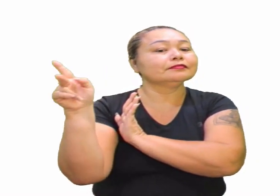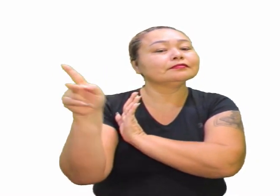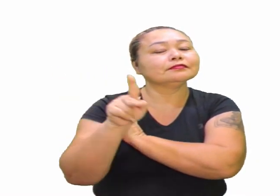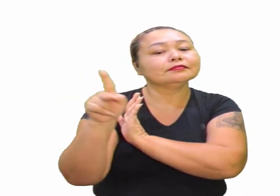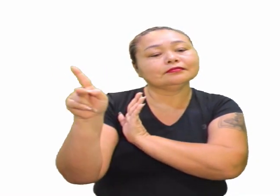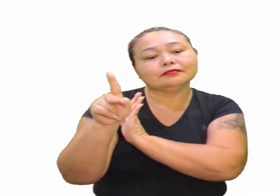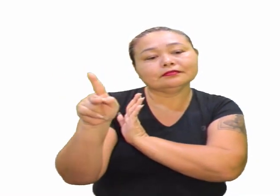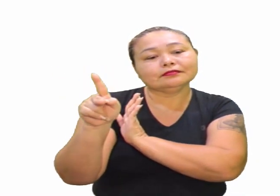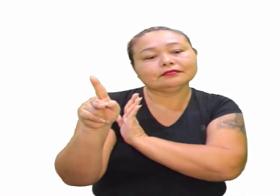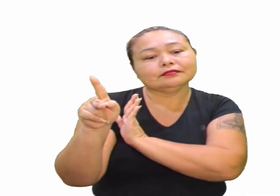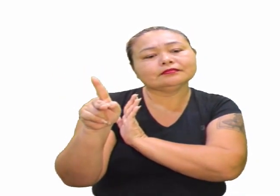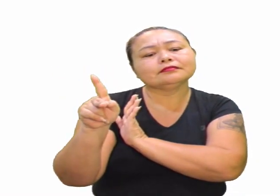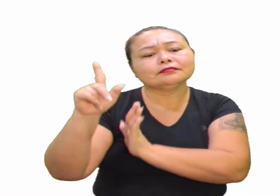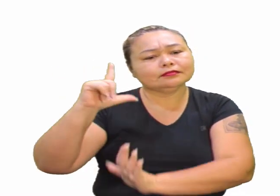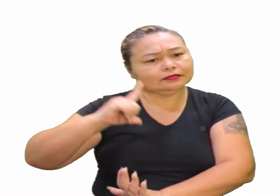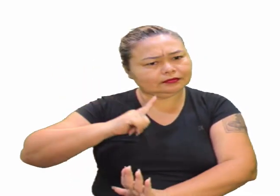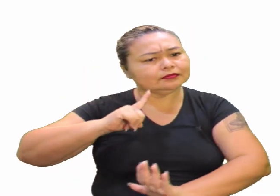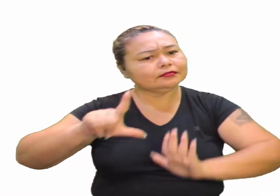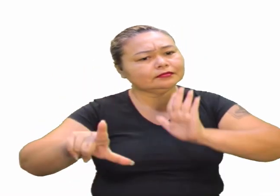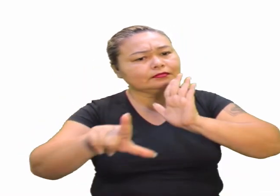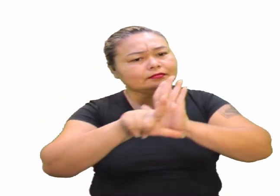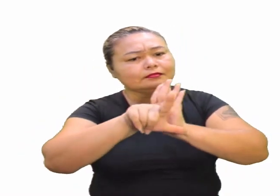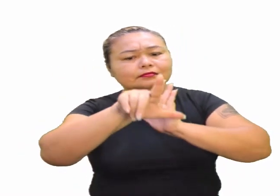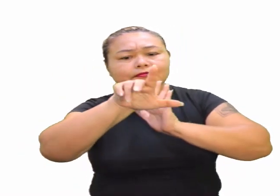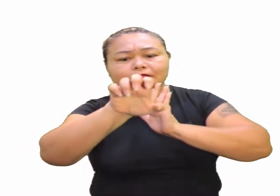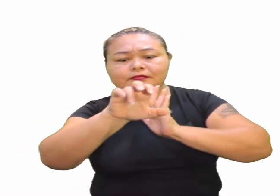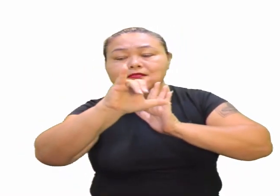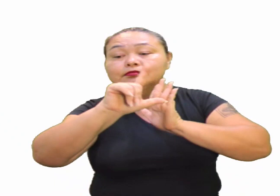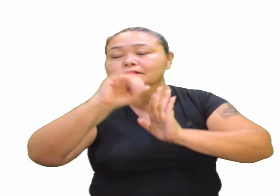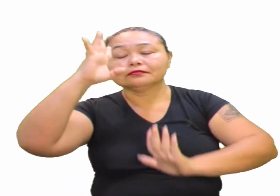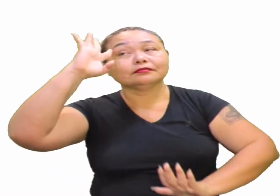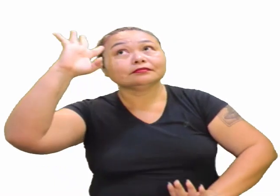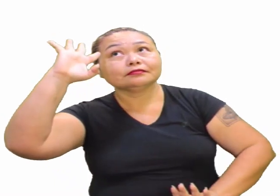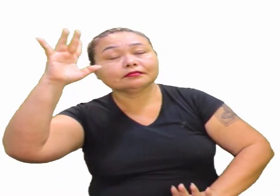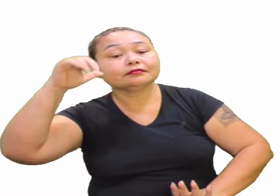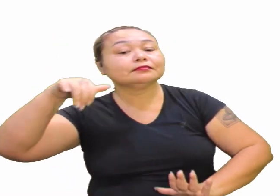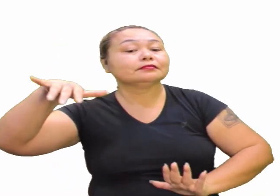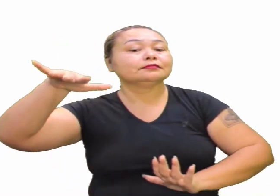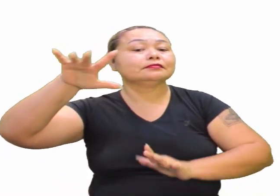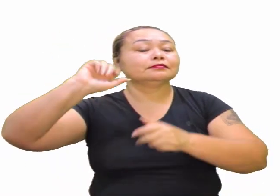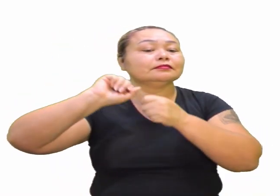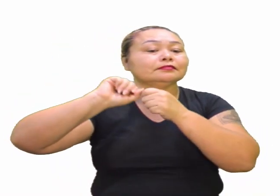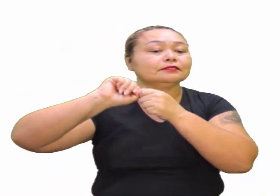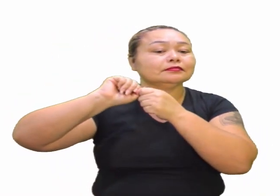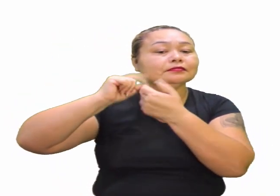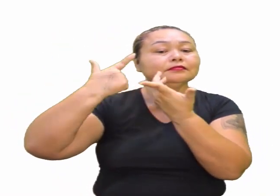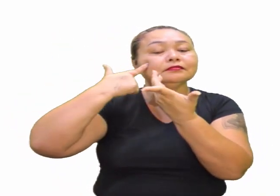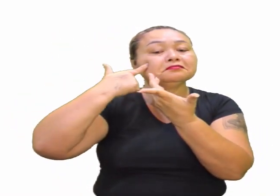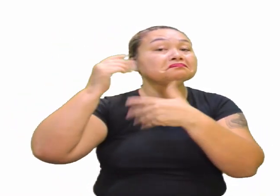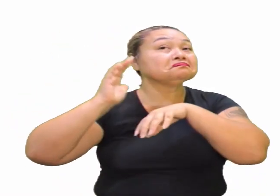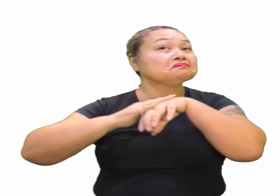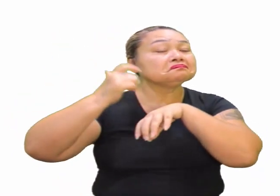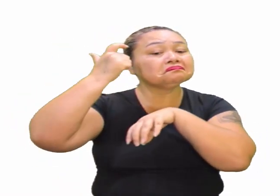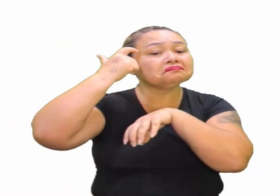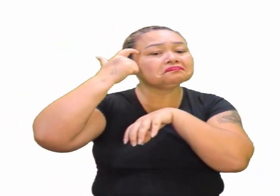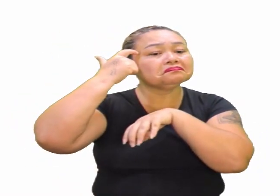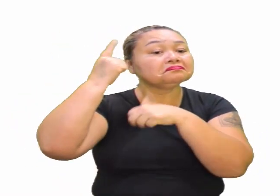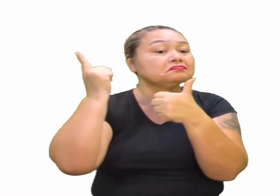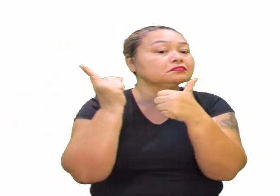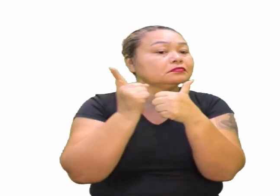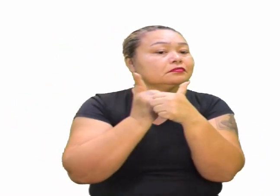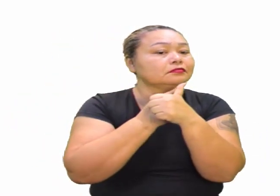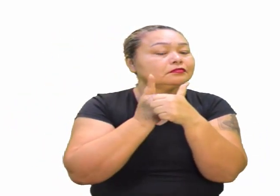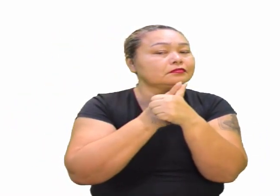Professor, nós temos lei, temos teoria, nós temos a hipótese. Então,